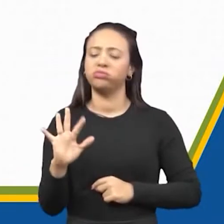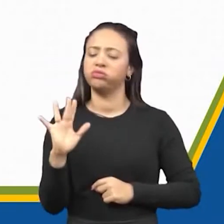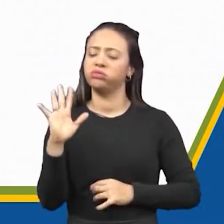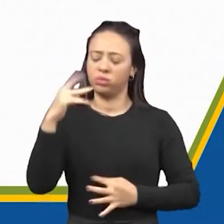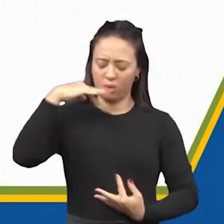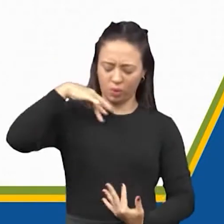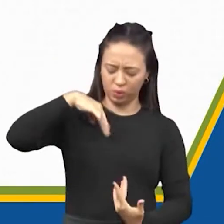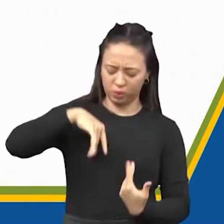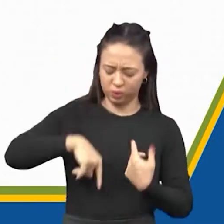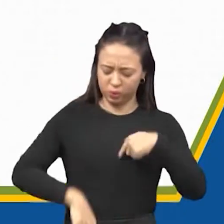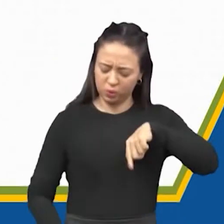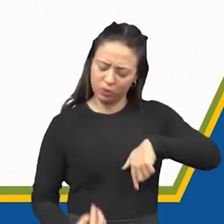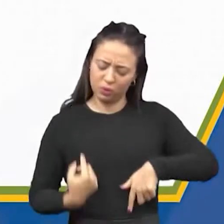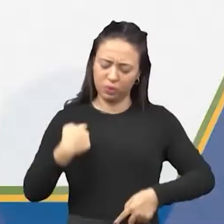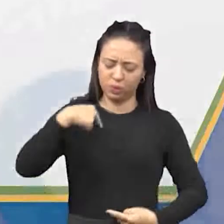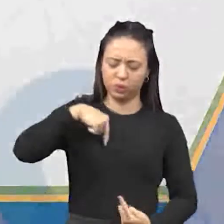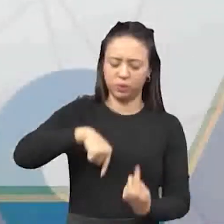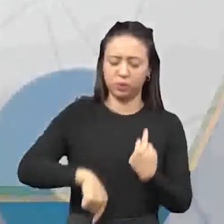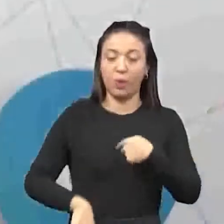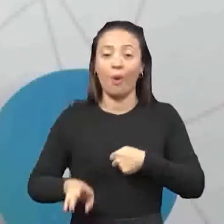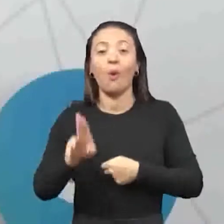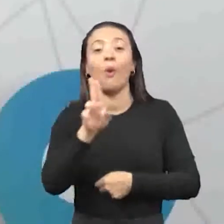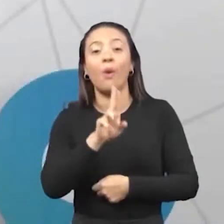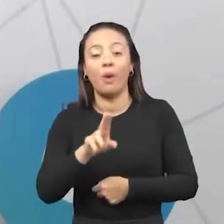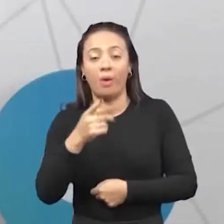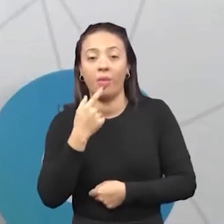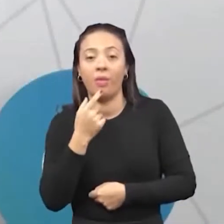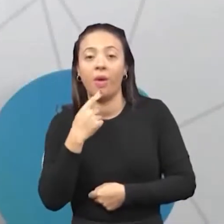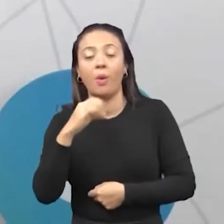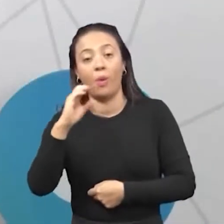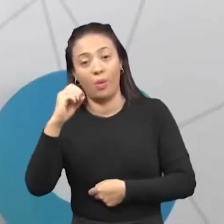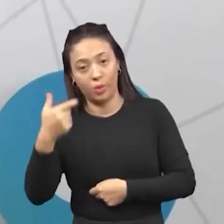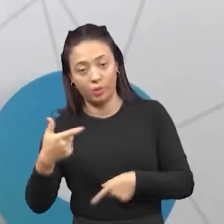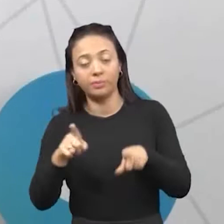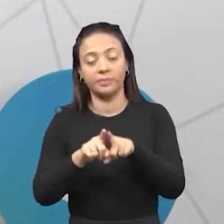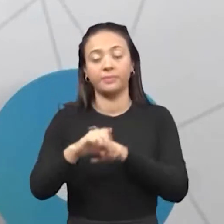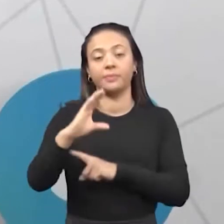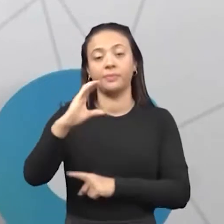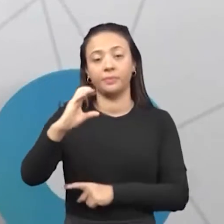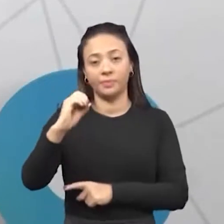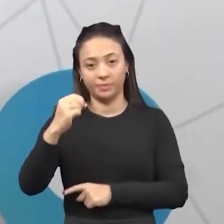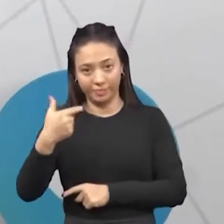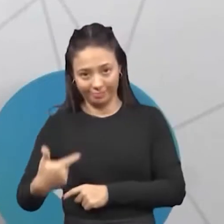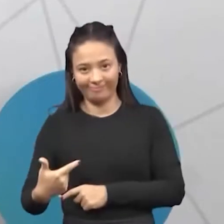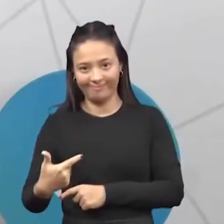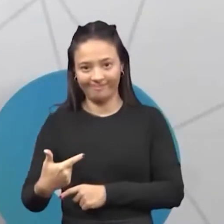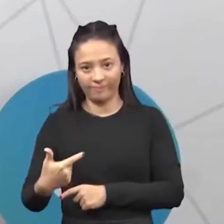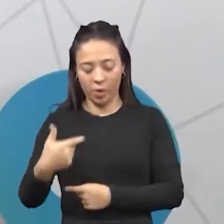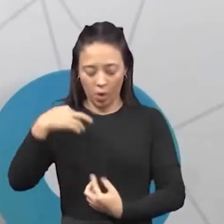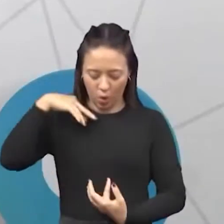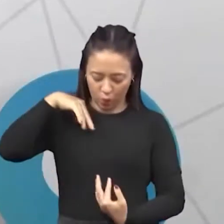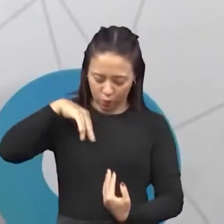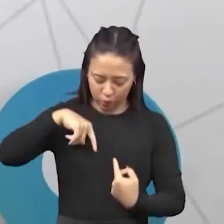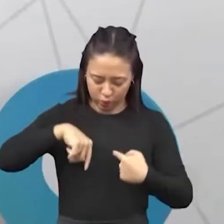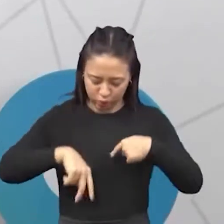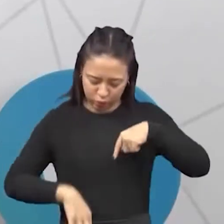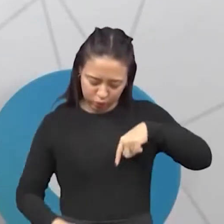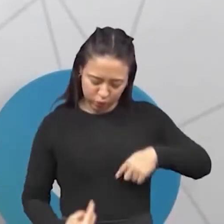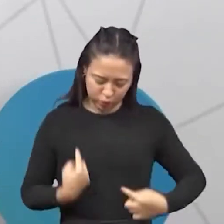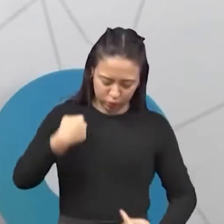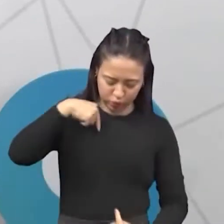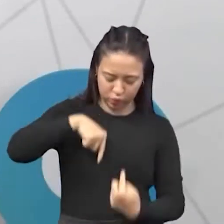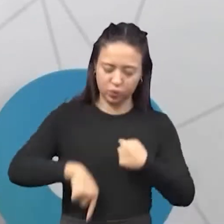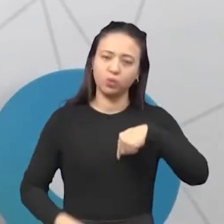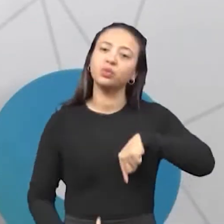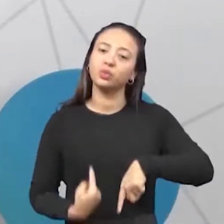é através do sangue que o gás oxigênio e o gás carbônico vai ser transportado ao longo